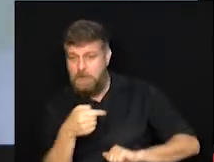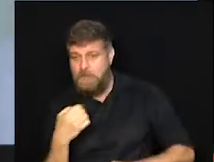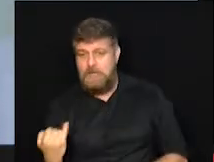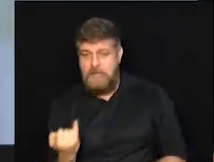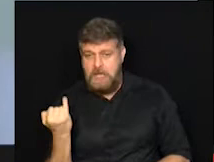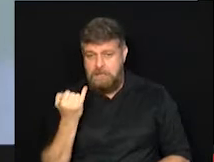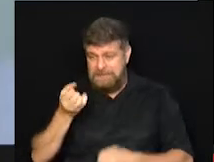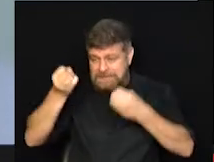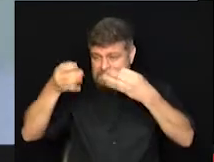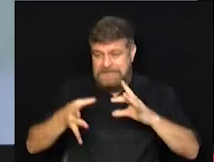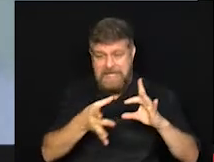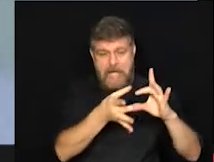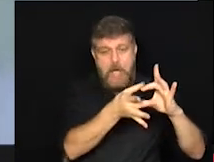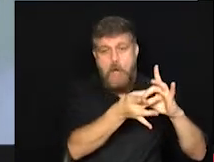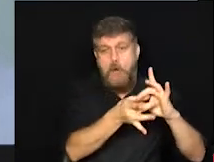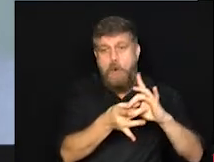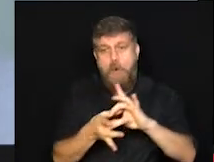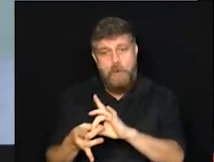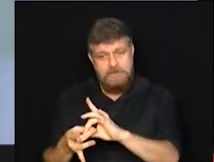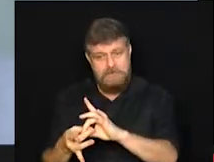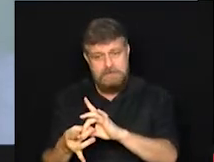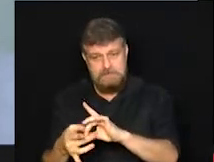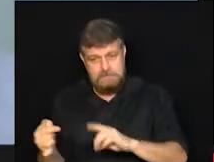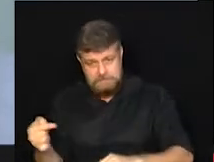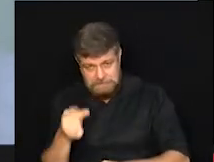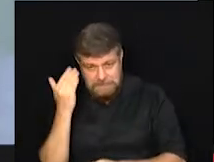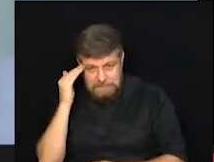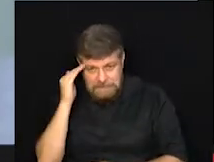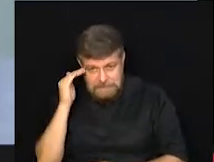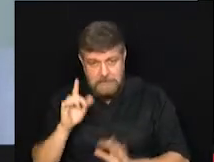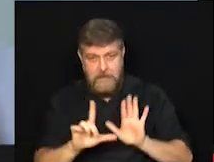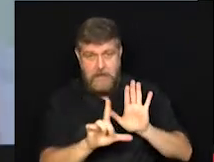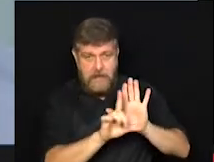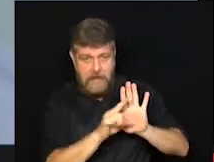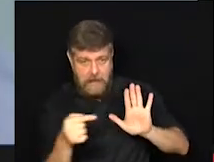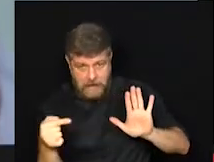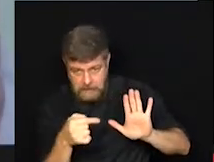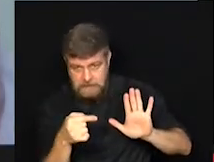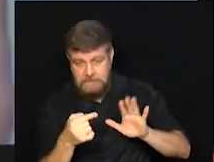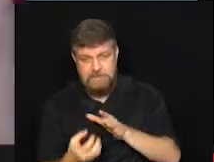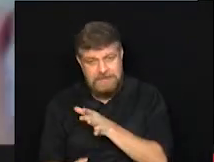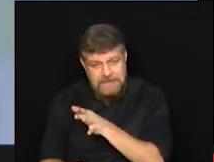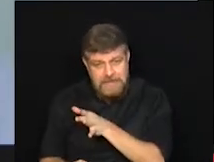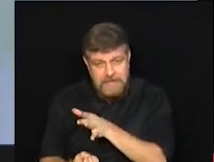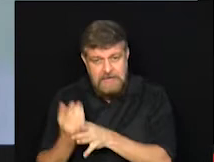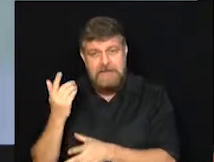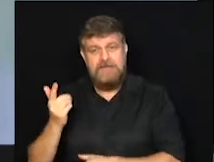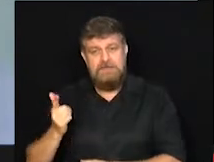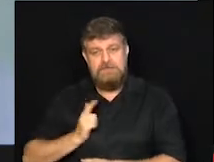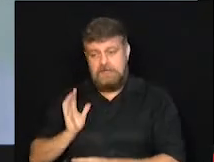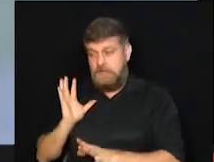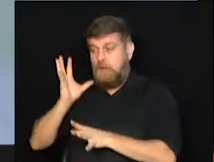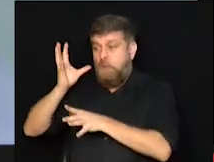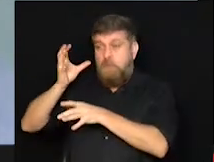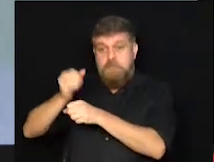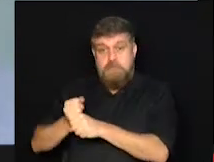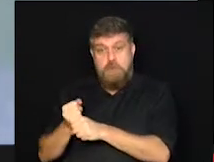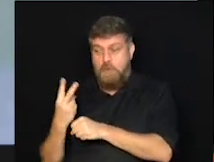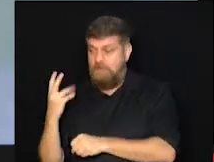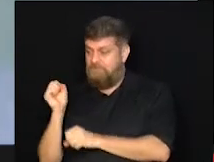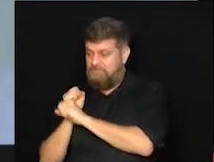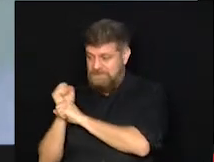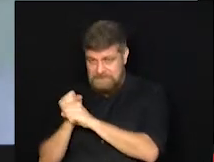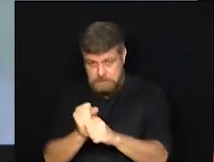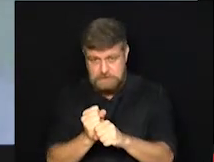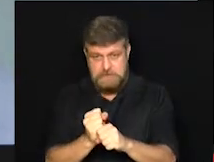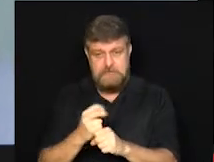o contexto em que foi feito isso. A lei teve, agora que foi criada, ela completou 20 anos, como a vereadora